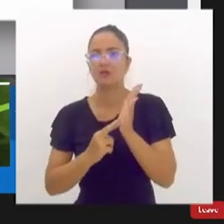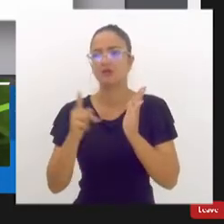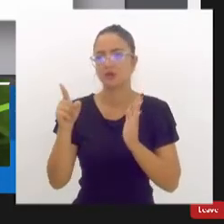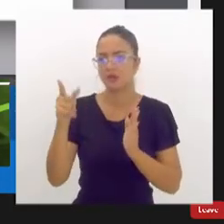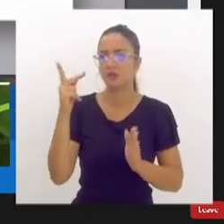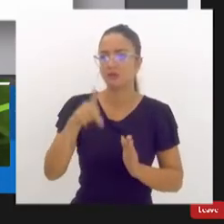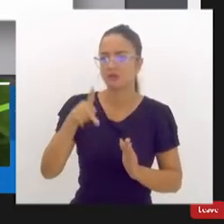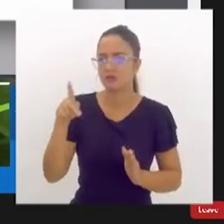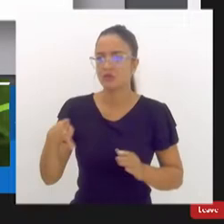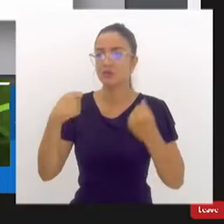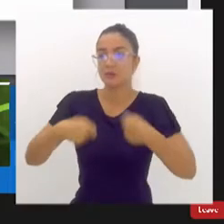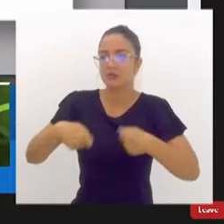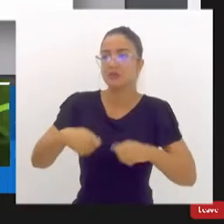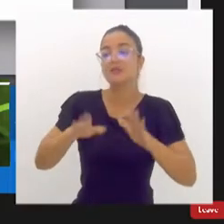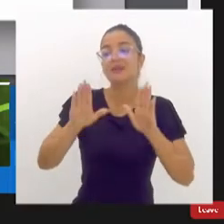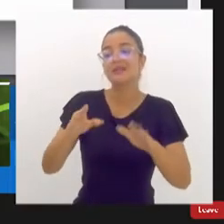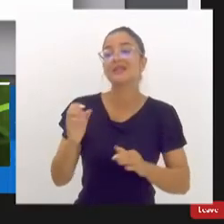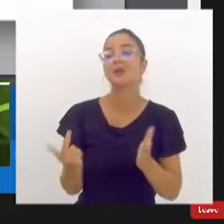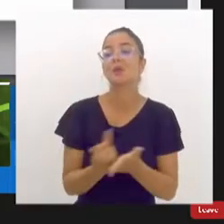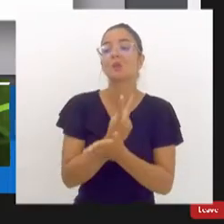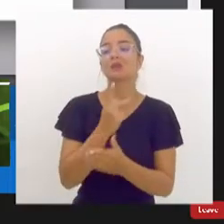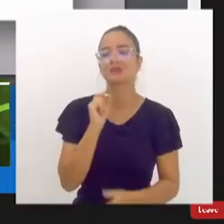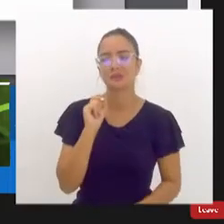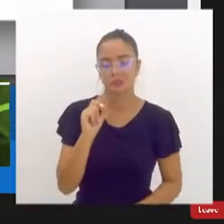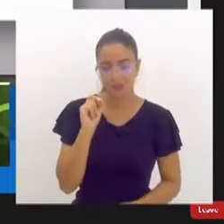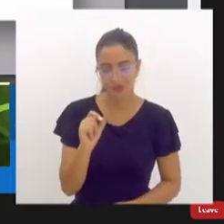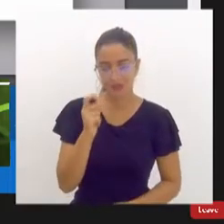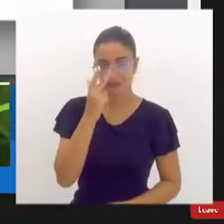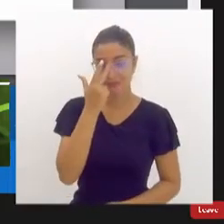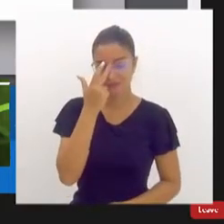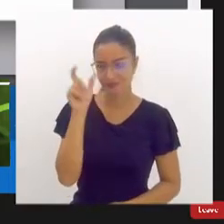habilitação docente, surgiu um caso que fugia